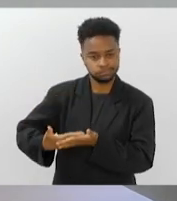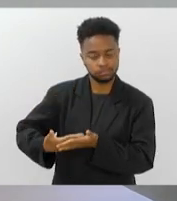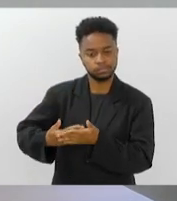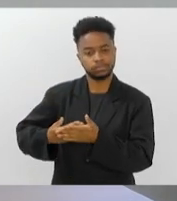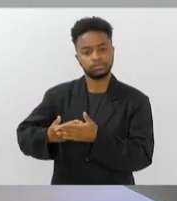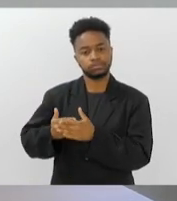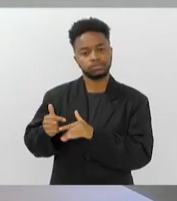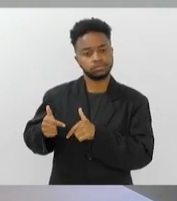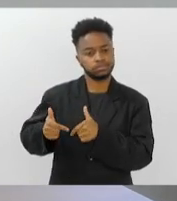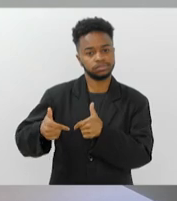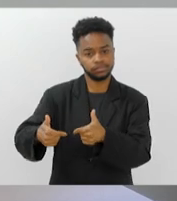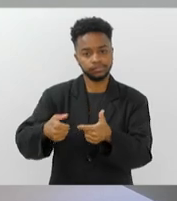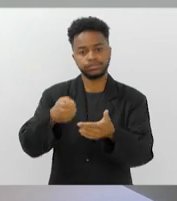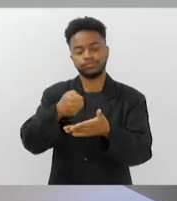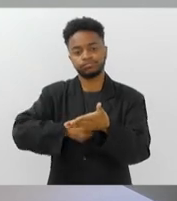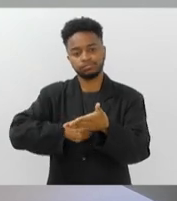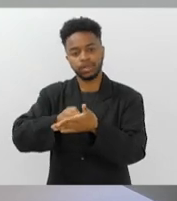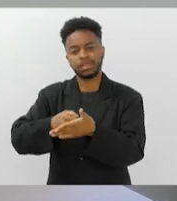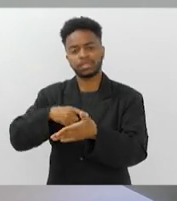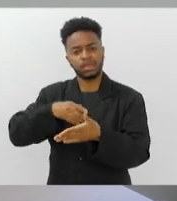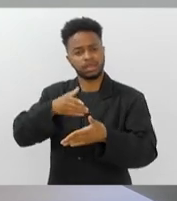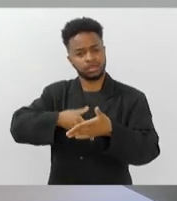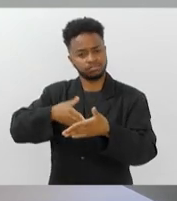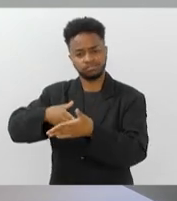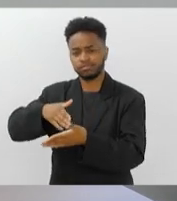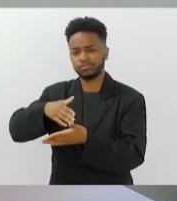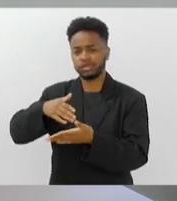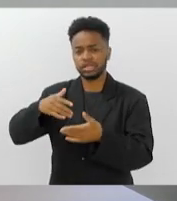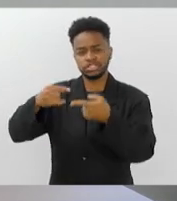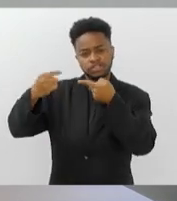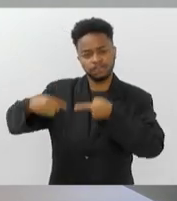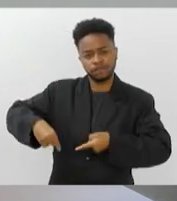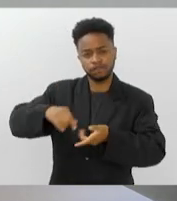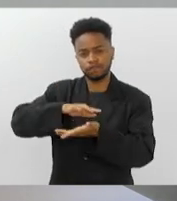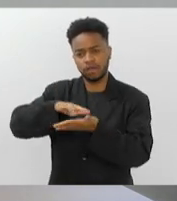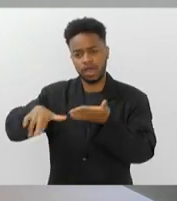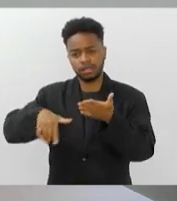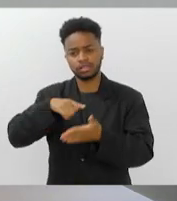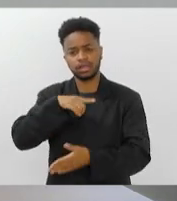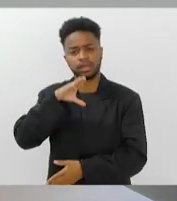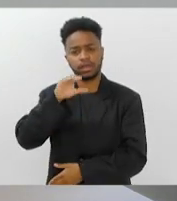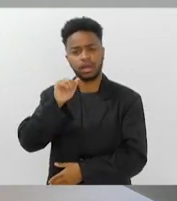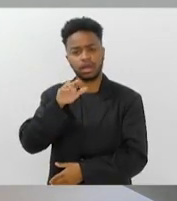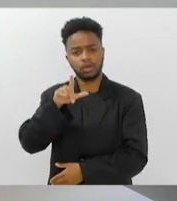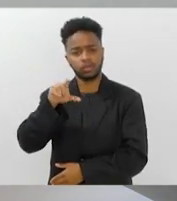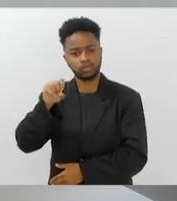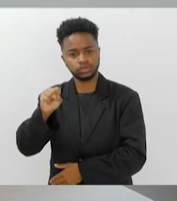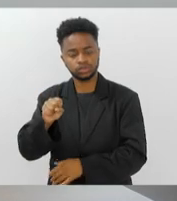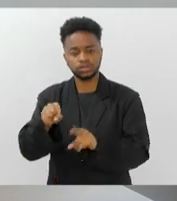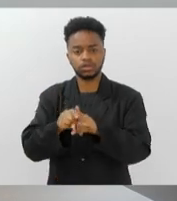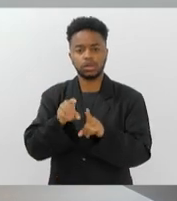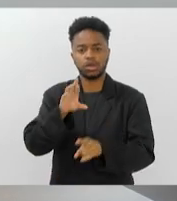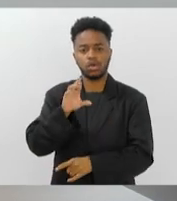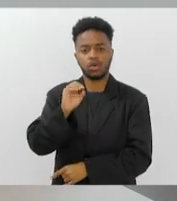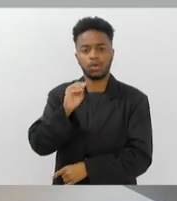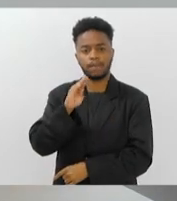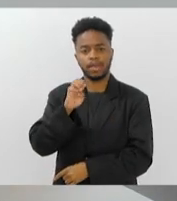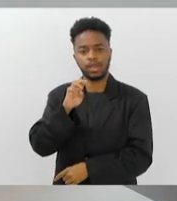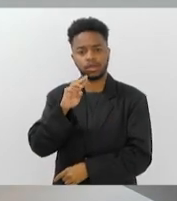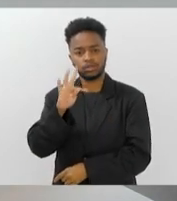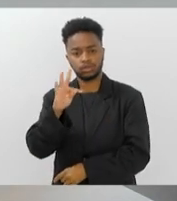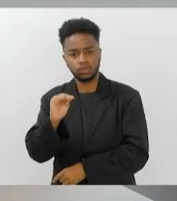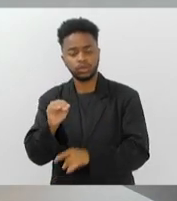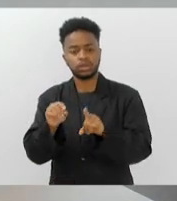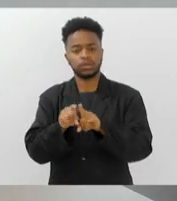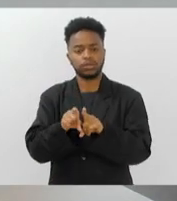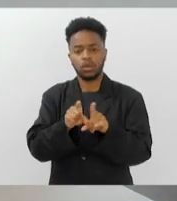muitos percalços né então a gente tem aqui o Carlos Basília o Roberto Pereira a gente tem Sheilinha nemes que iniciaram